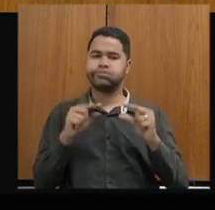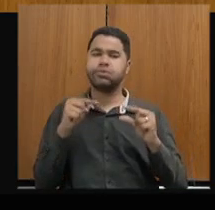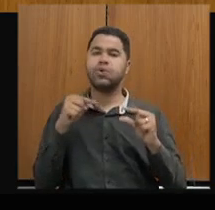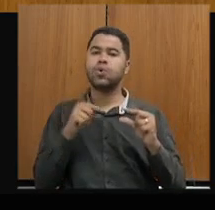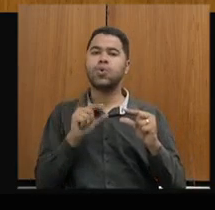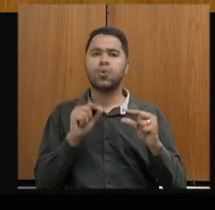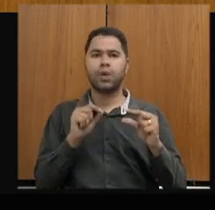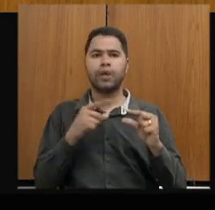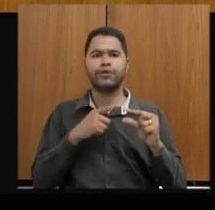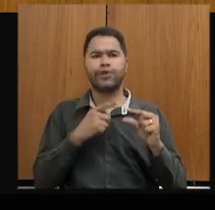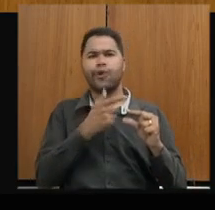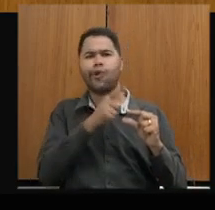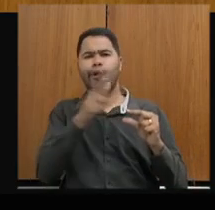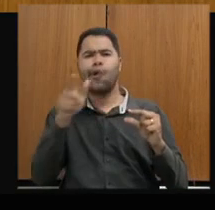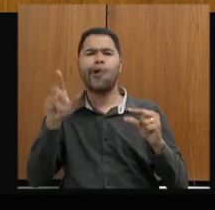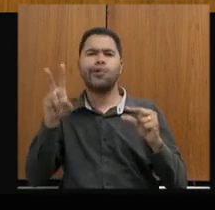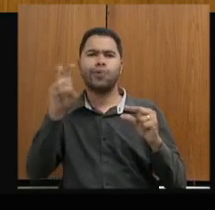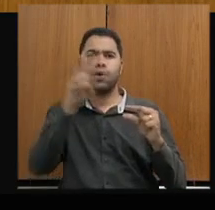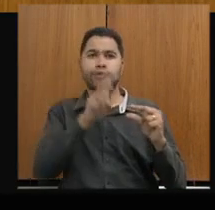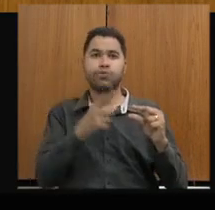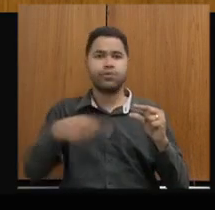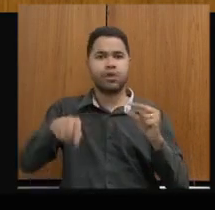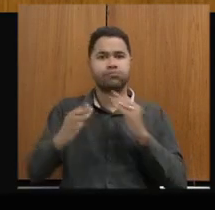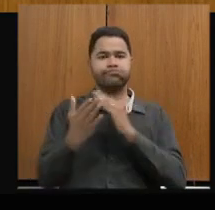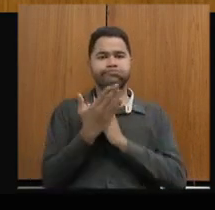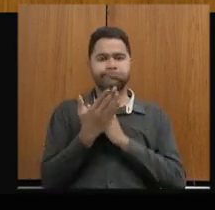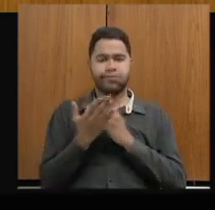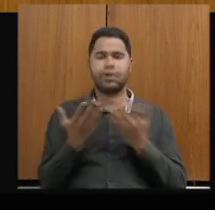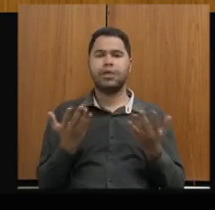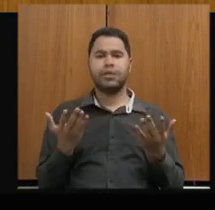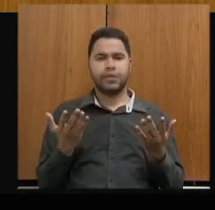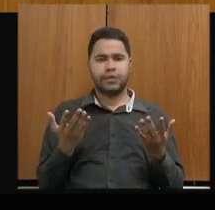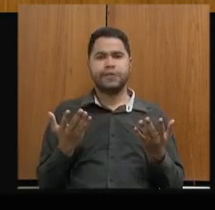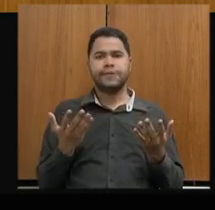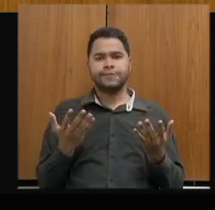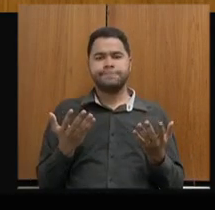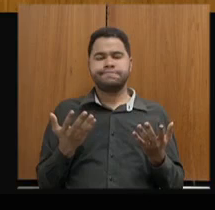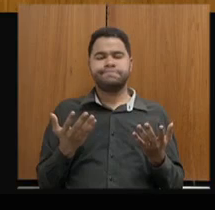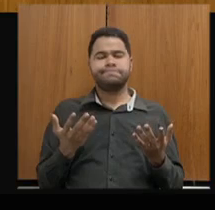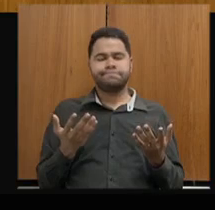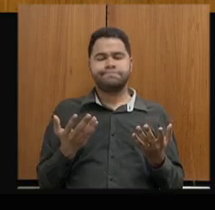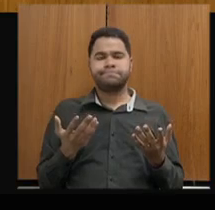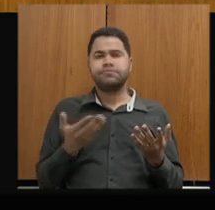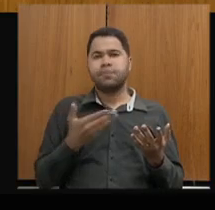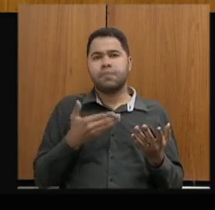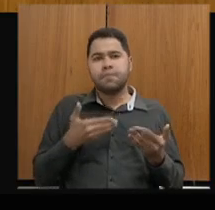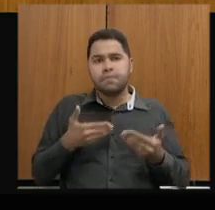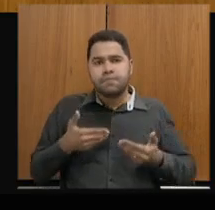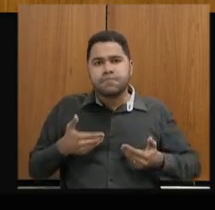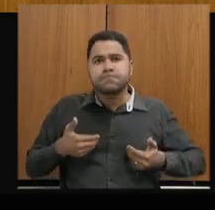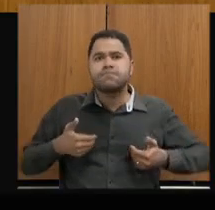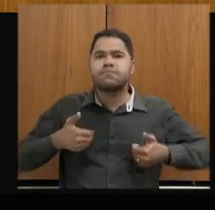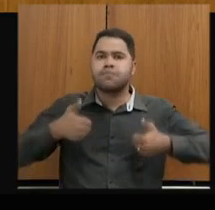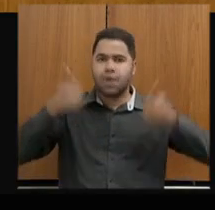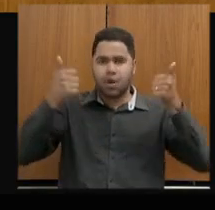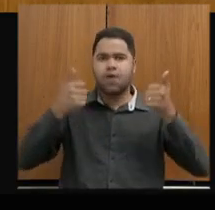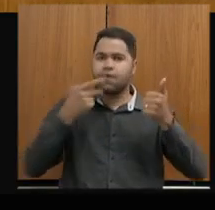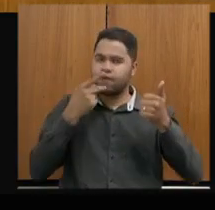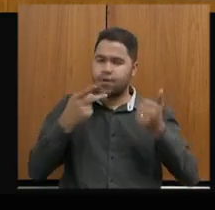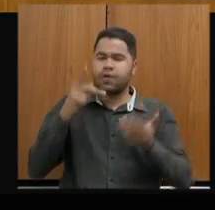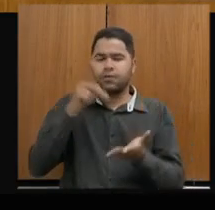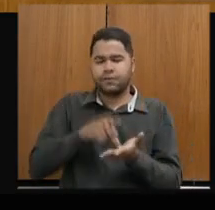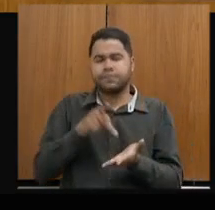tinha muitos outros assuntos mas o senhor aqui nos ajudarem então assim de forma é muito sincera